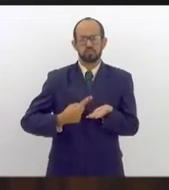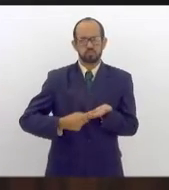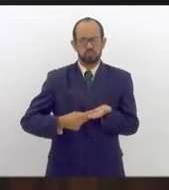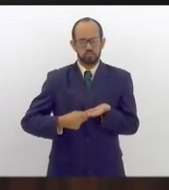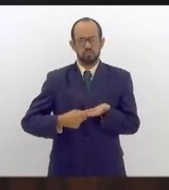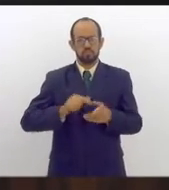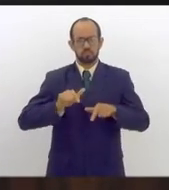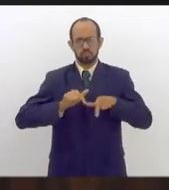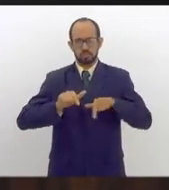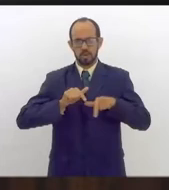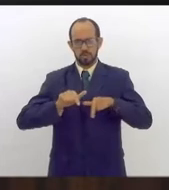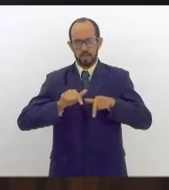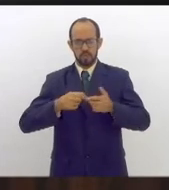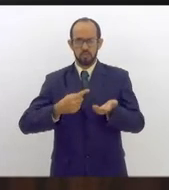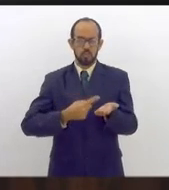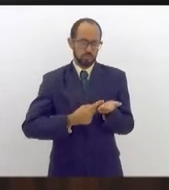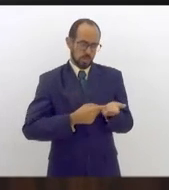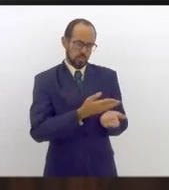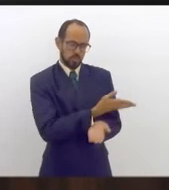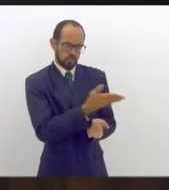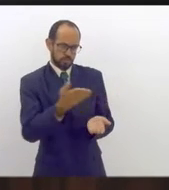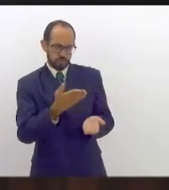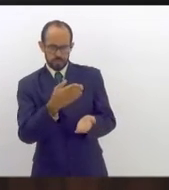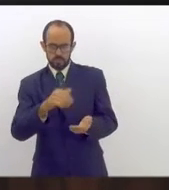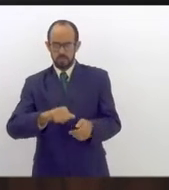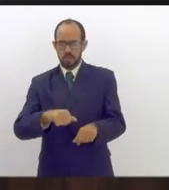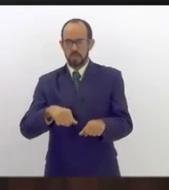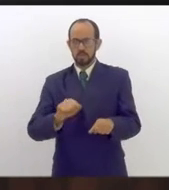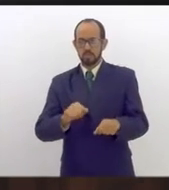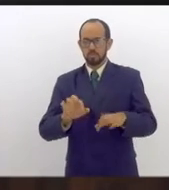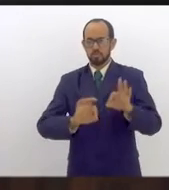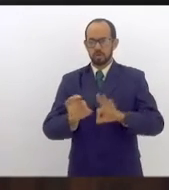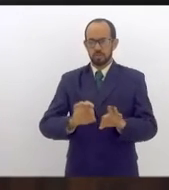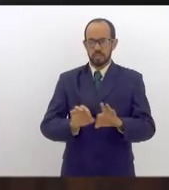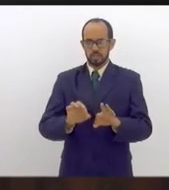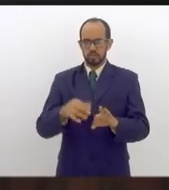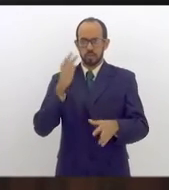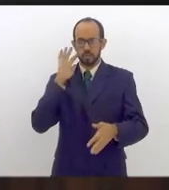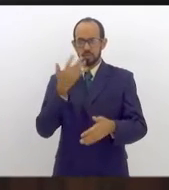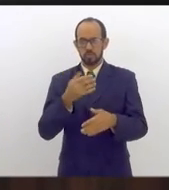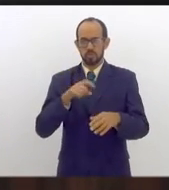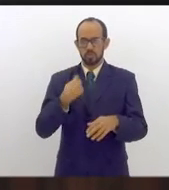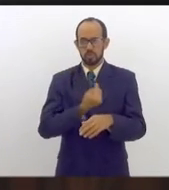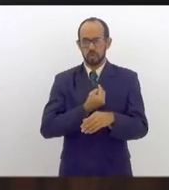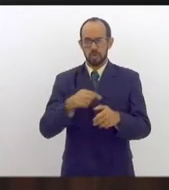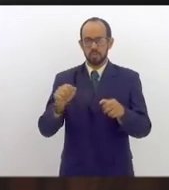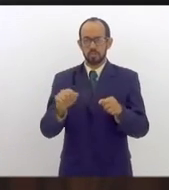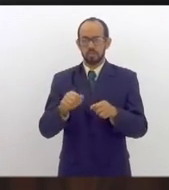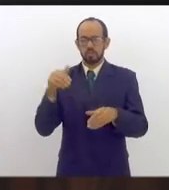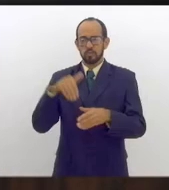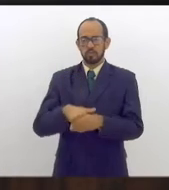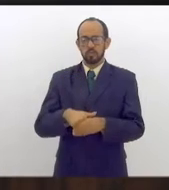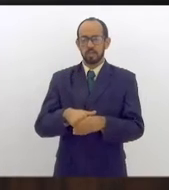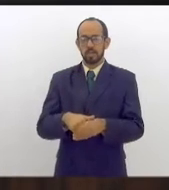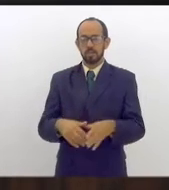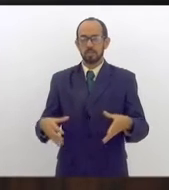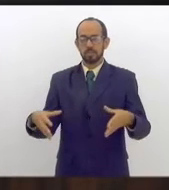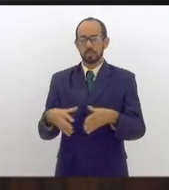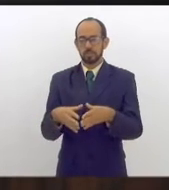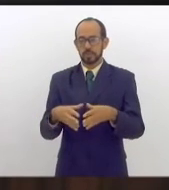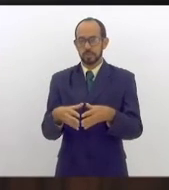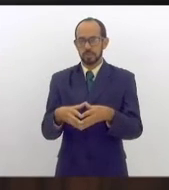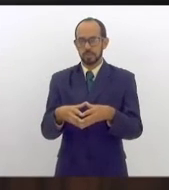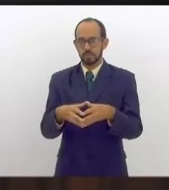combinando com o parlamento, é claro, para os projetos de resolução nós possamos votar em bloco, né,